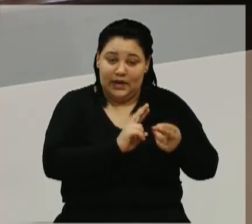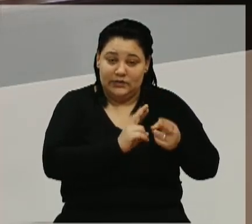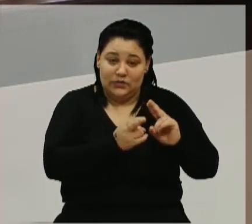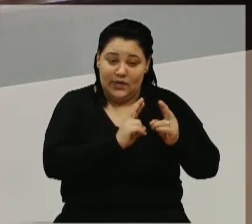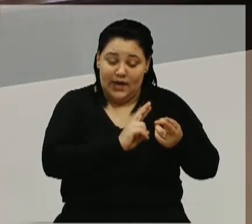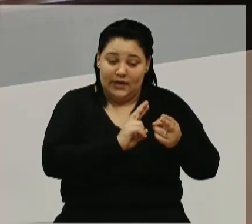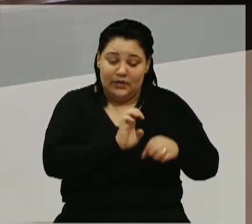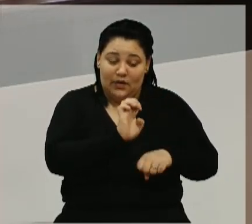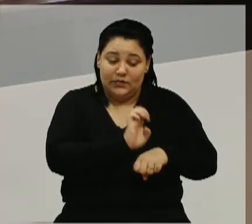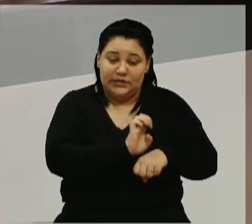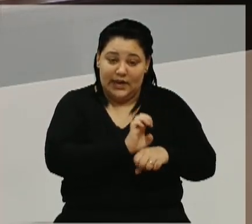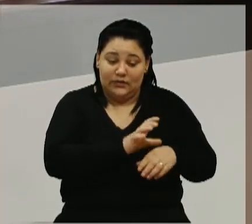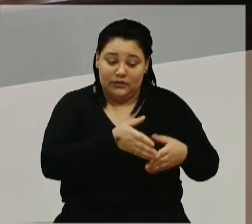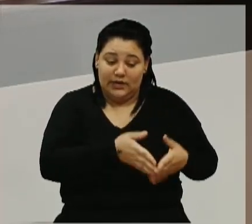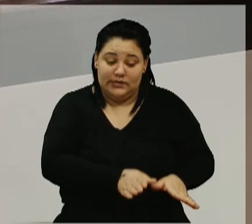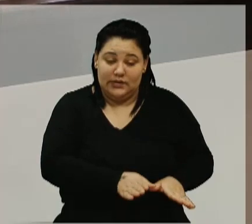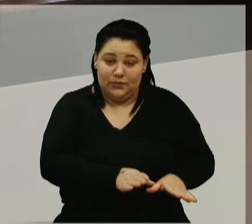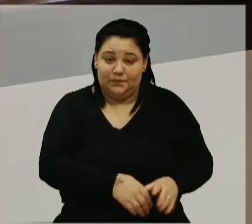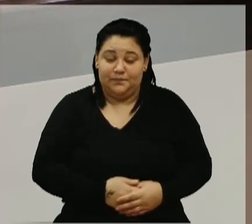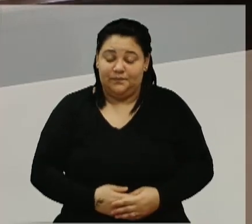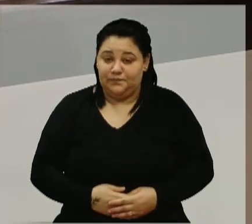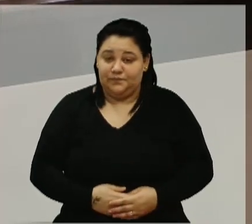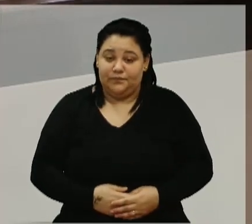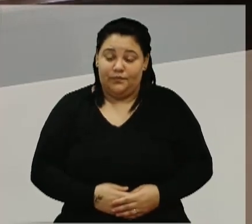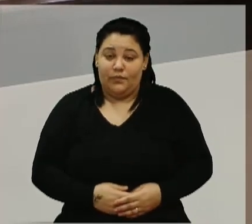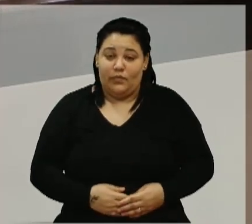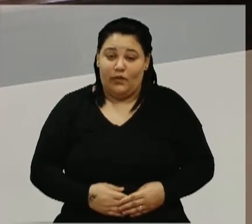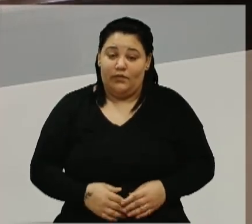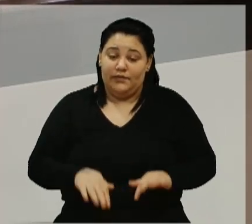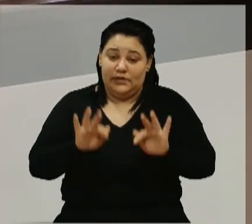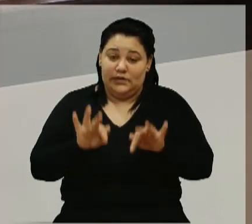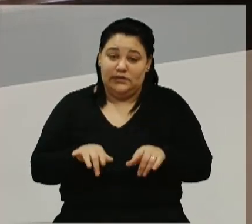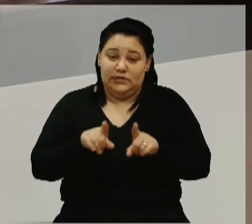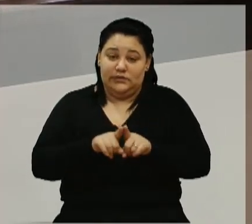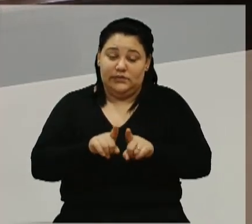seu estado de origem. Encerrando, cabe